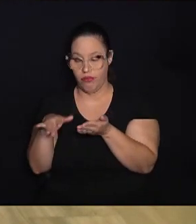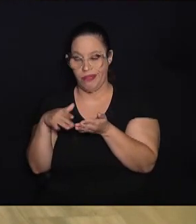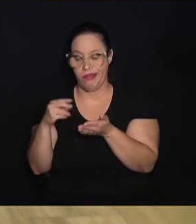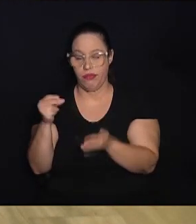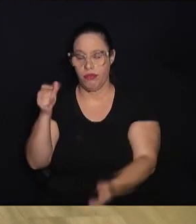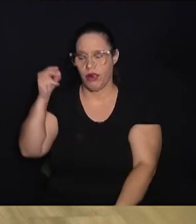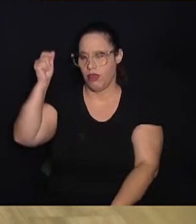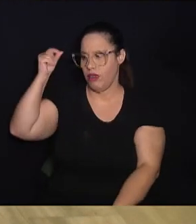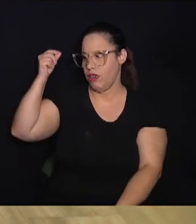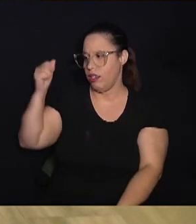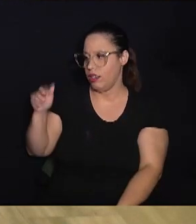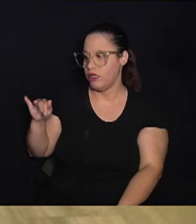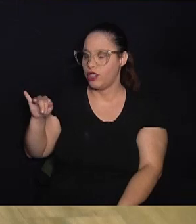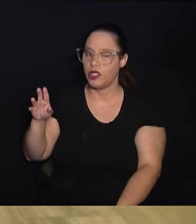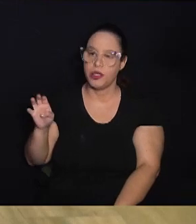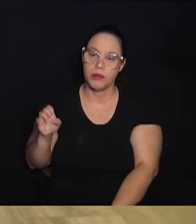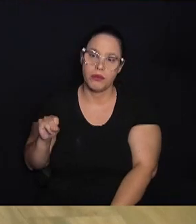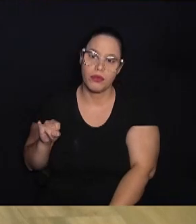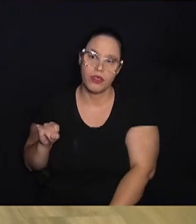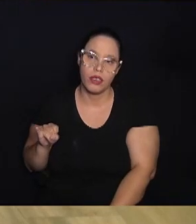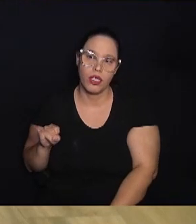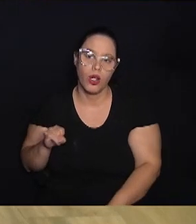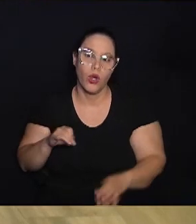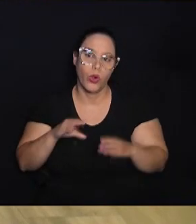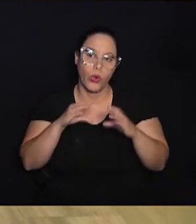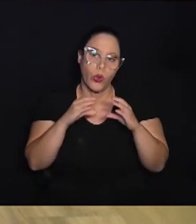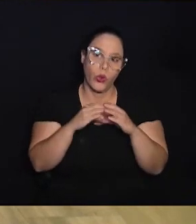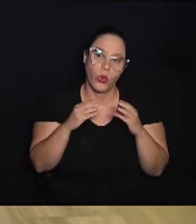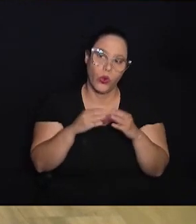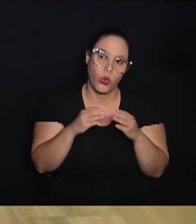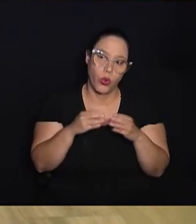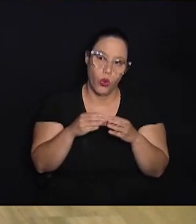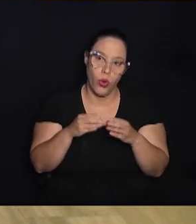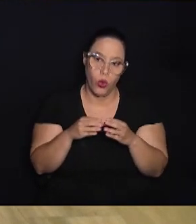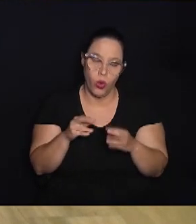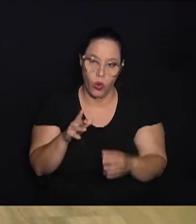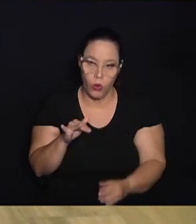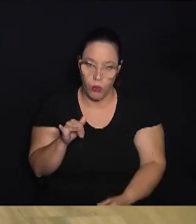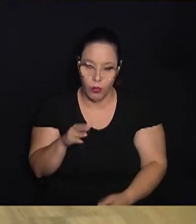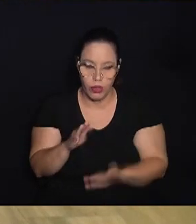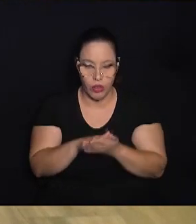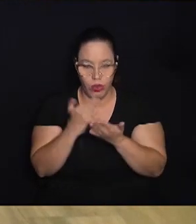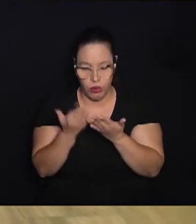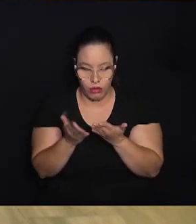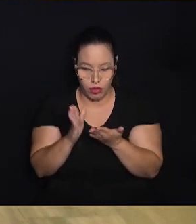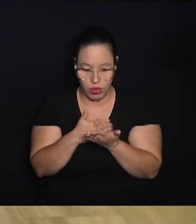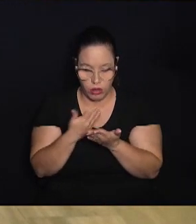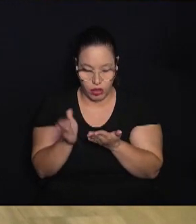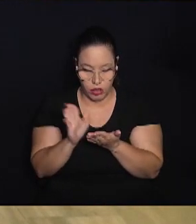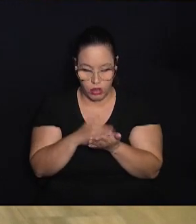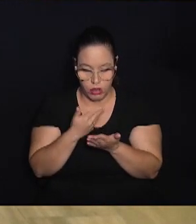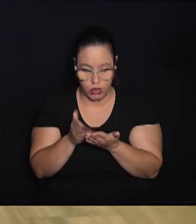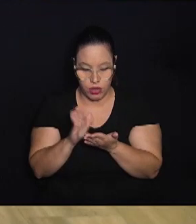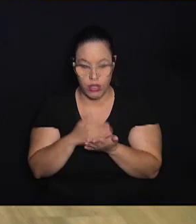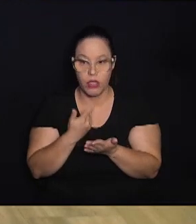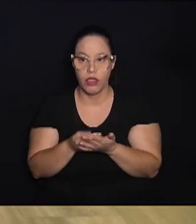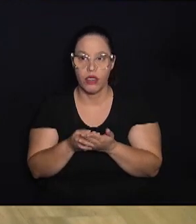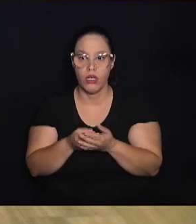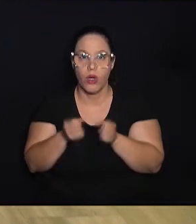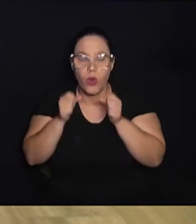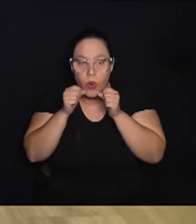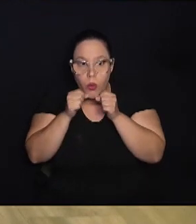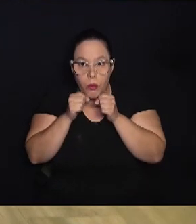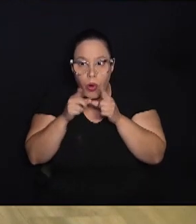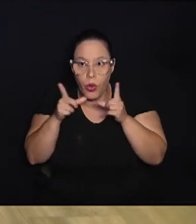Eh tinha até o clube do livro tinha Mônica o Pato Donald que era aquele basicão que os pais entregavam pra gente começar a despertar esse